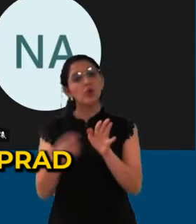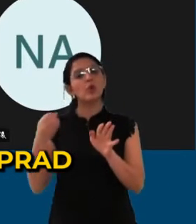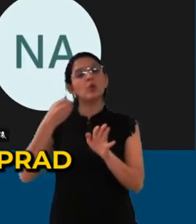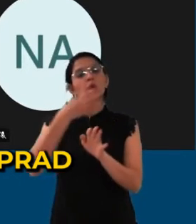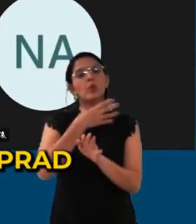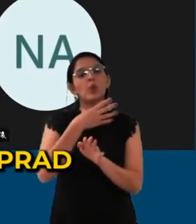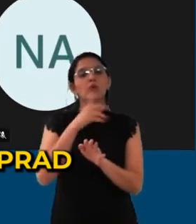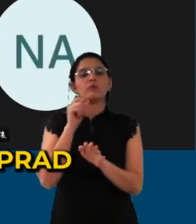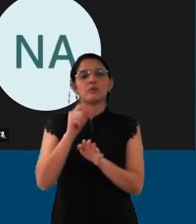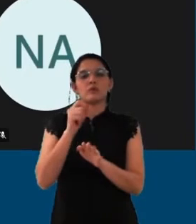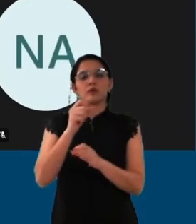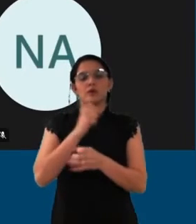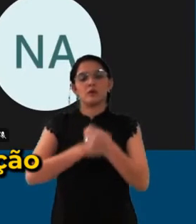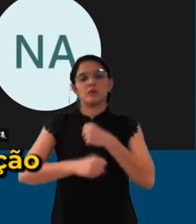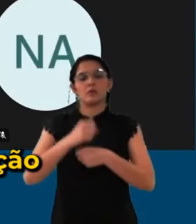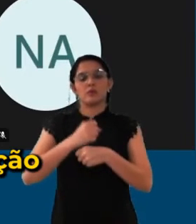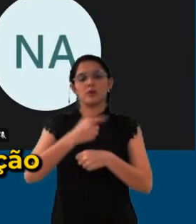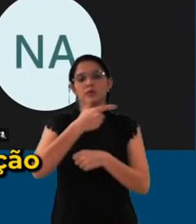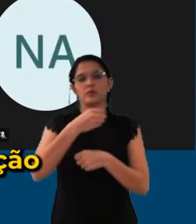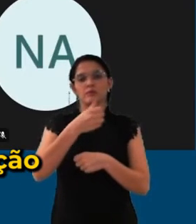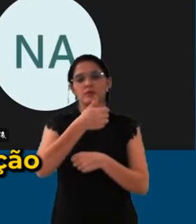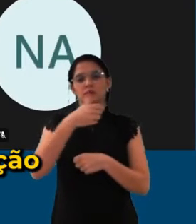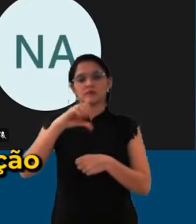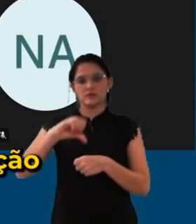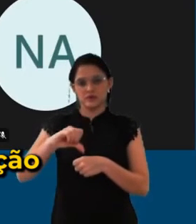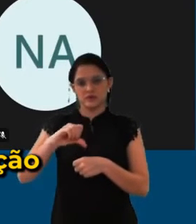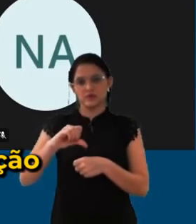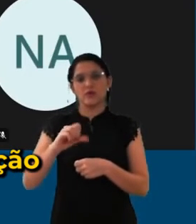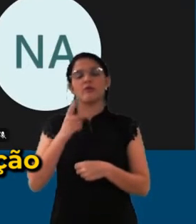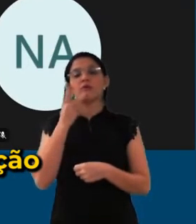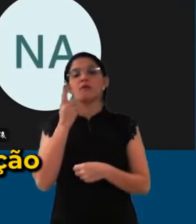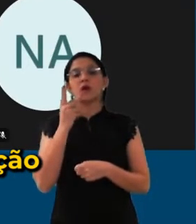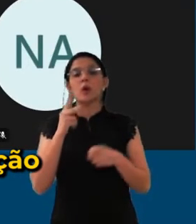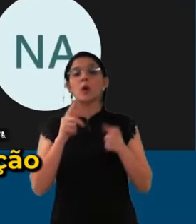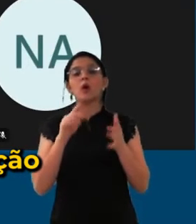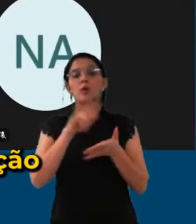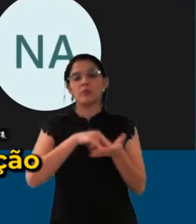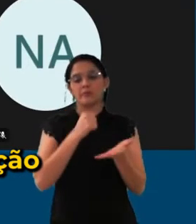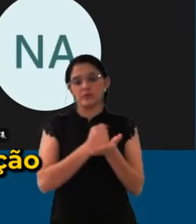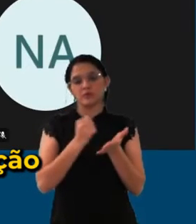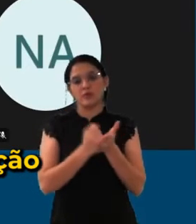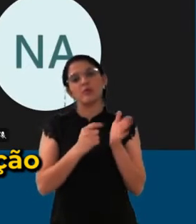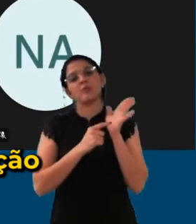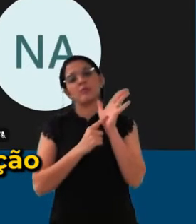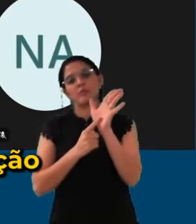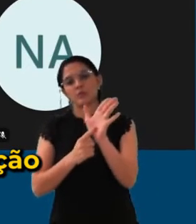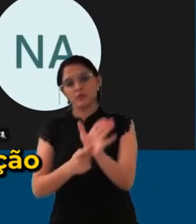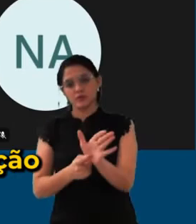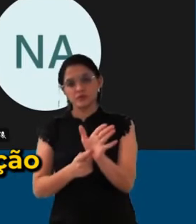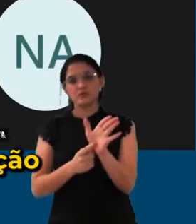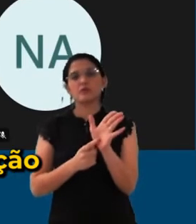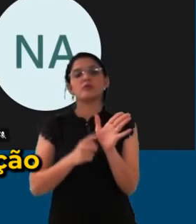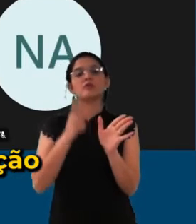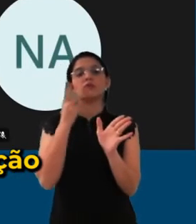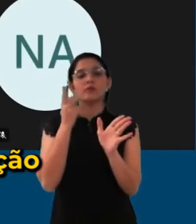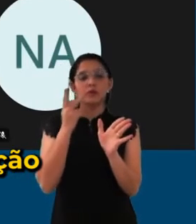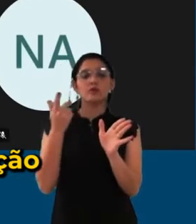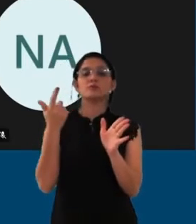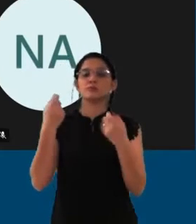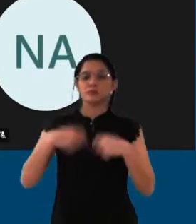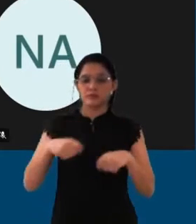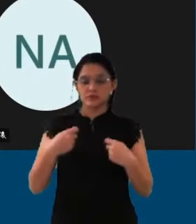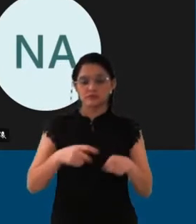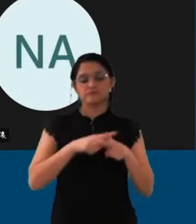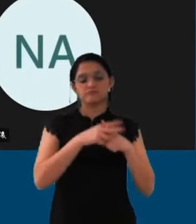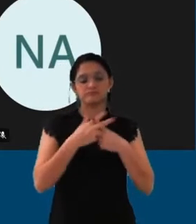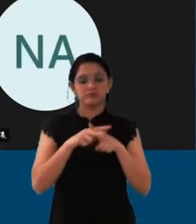Em 2019, reajustando a área, informando que iríamos fazer a recuperação novamente de toda a